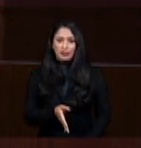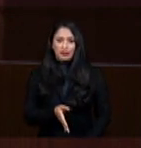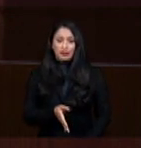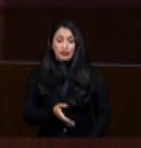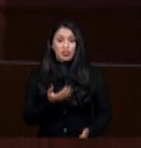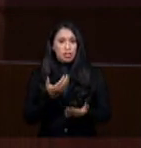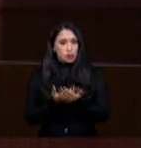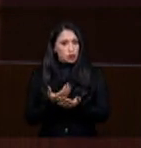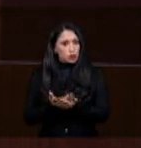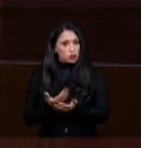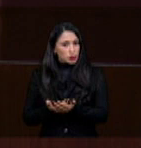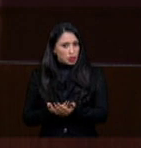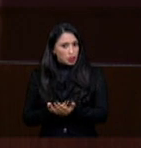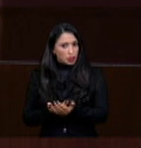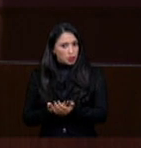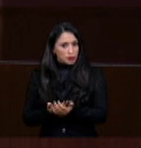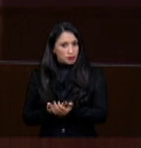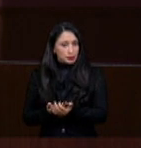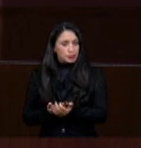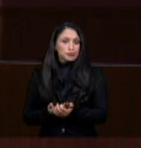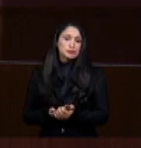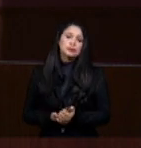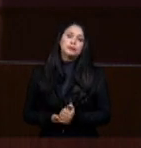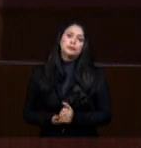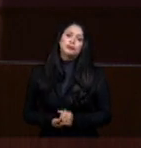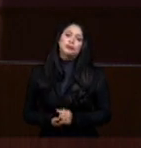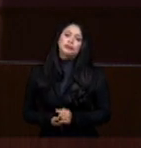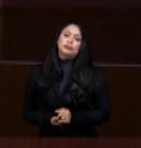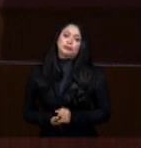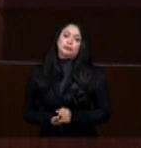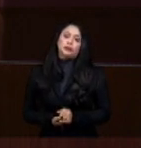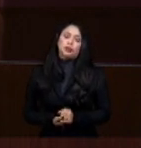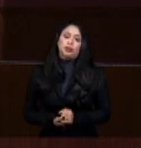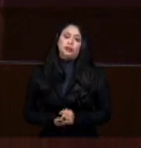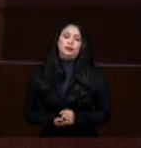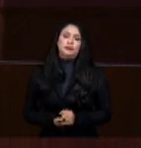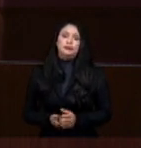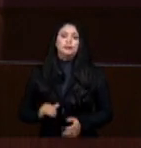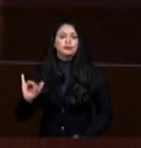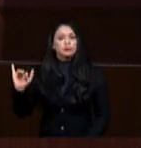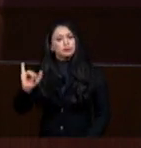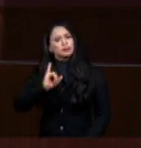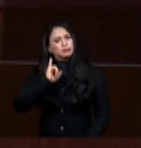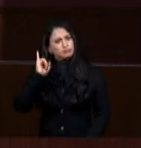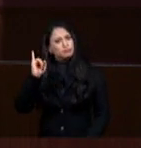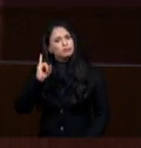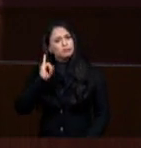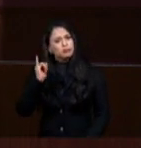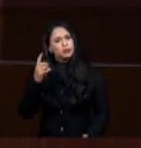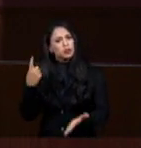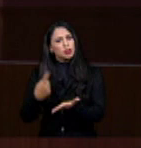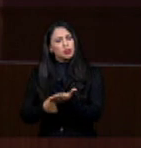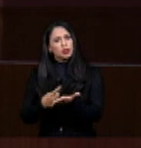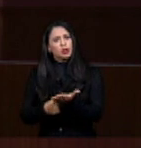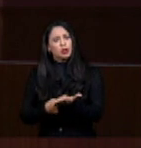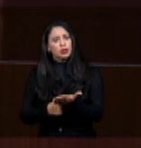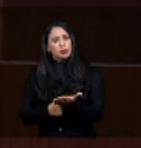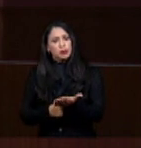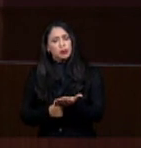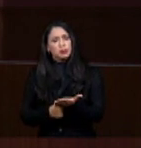a estudar e é o a mensagem Fundamental e o compromisso que